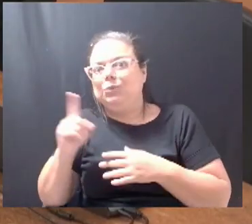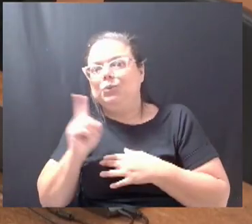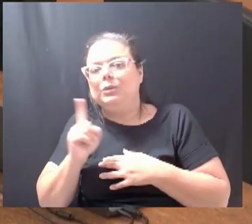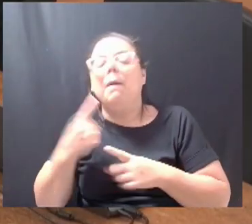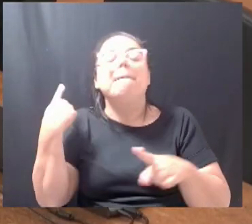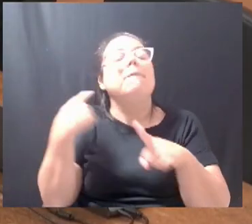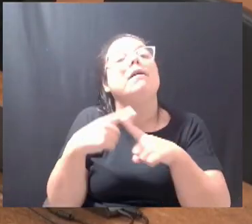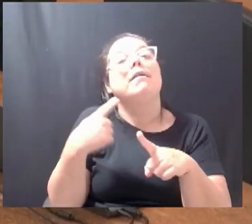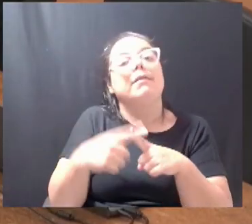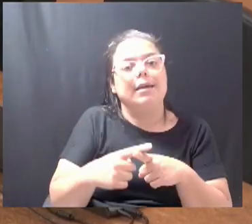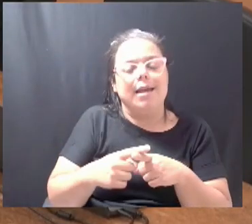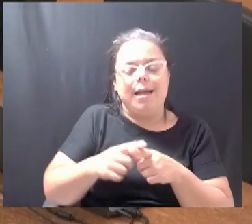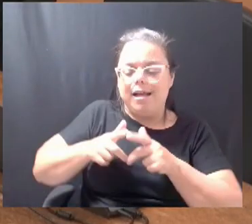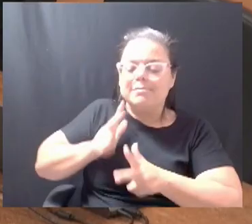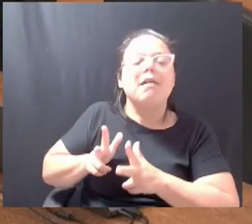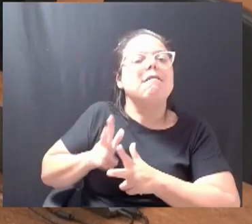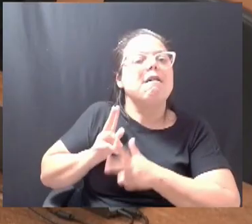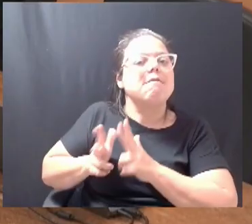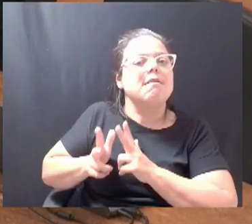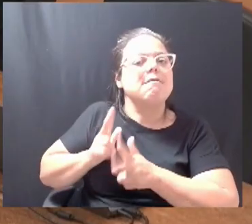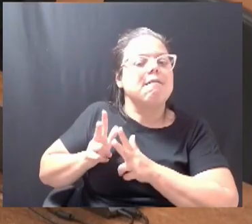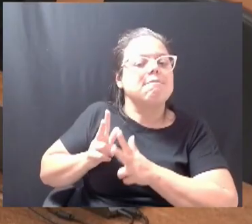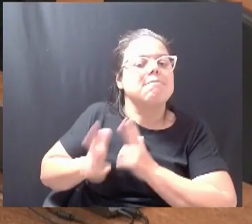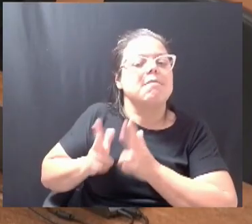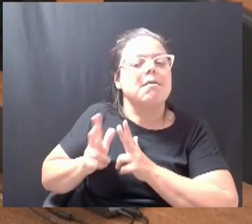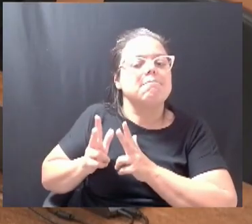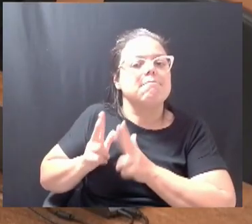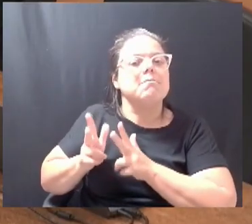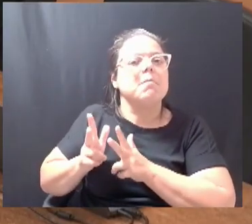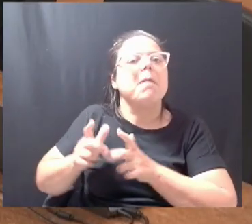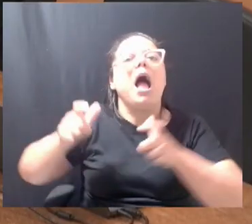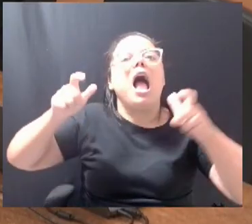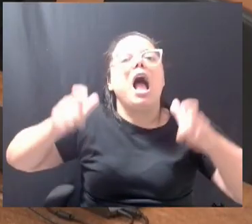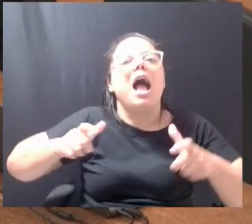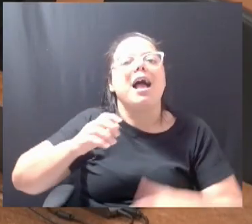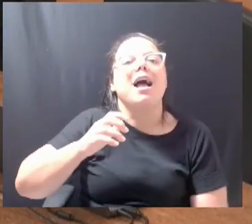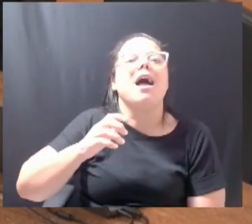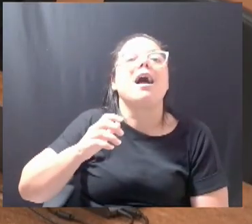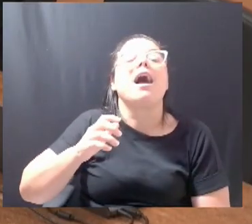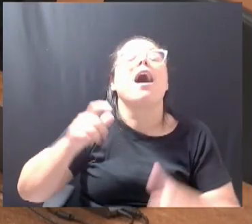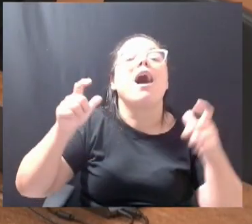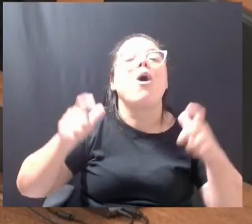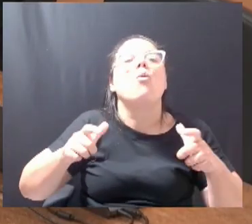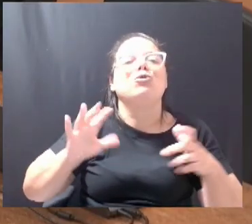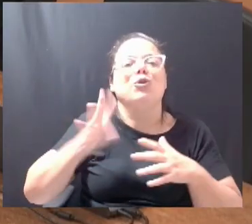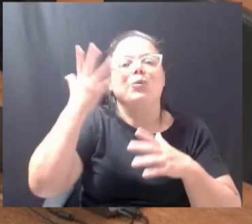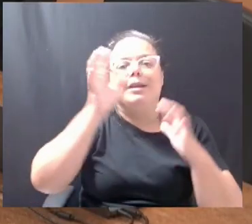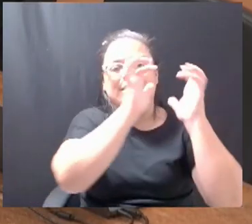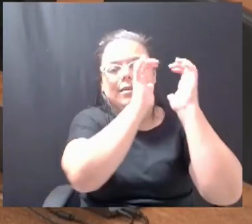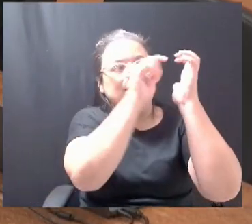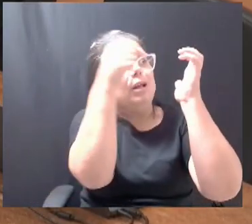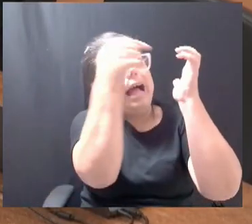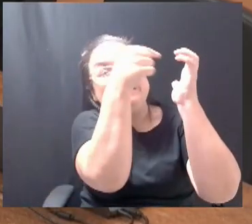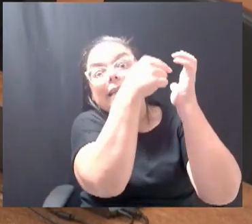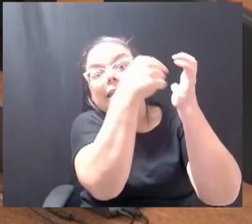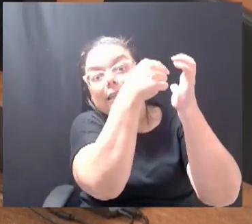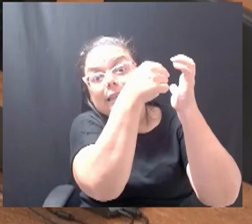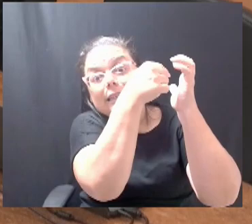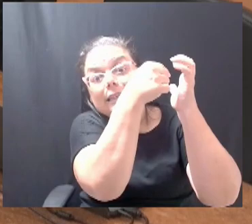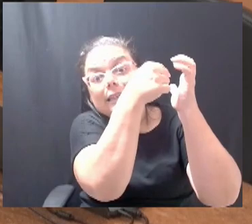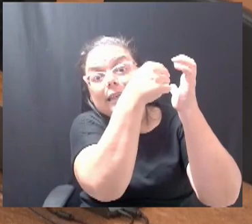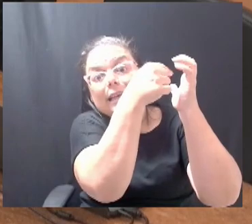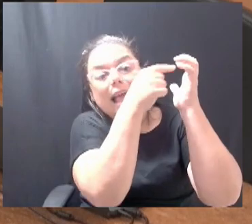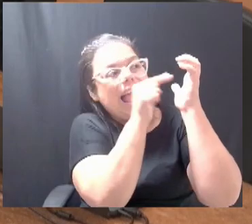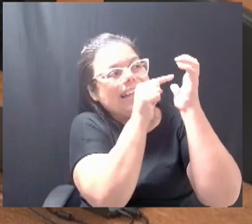gagueira acontece aonde? Onde que a gagueira acontece? No cérebro. Ela se manifesta na boca, mas